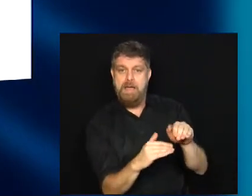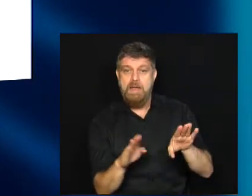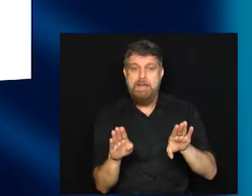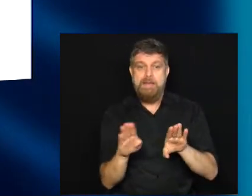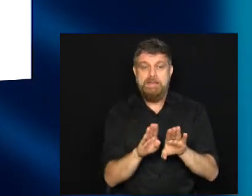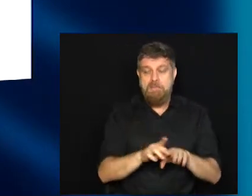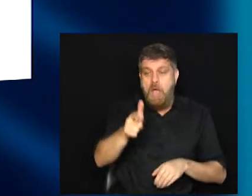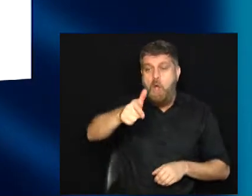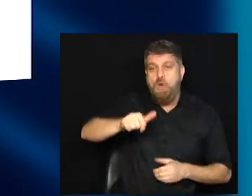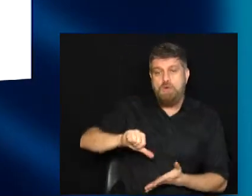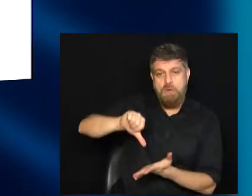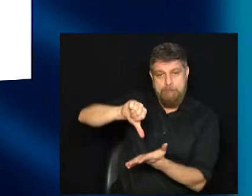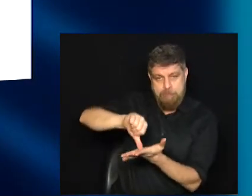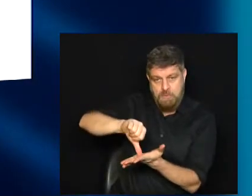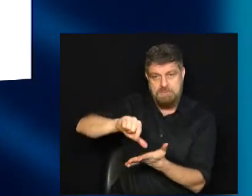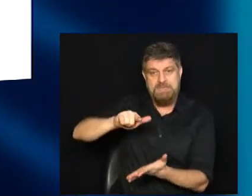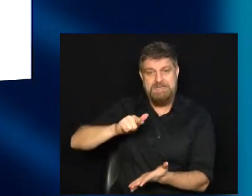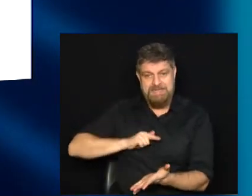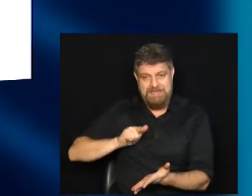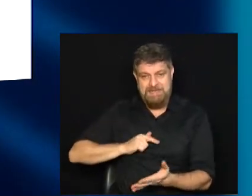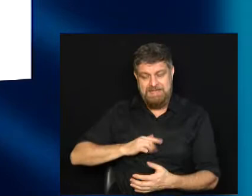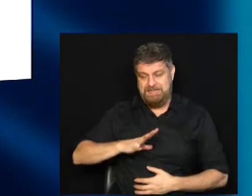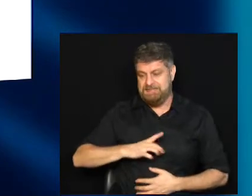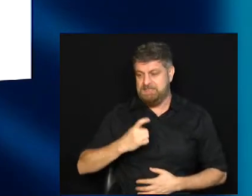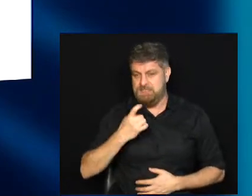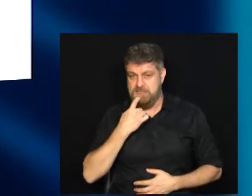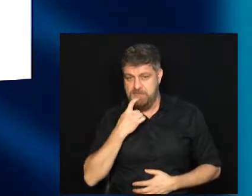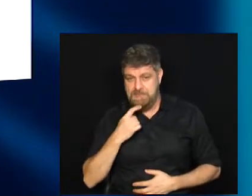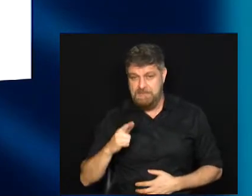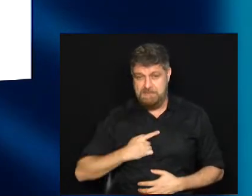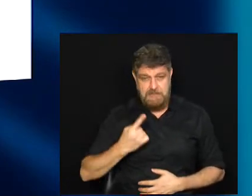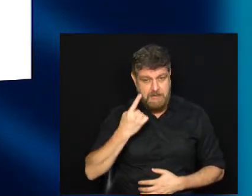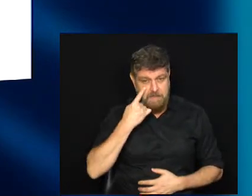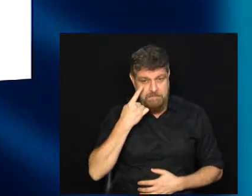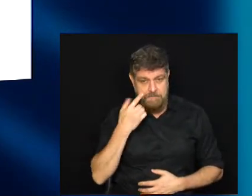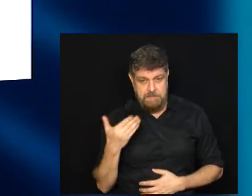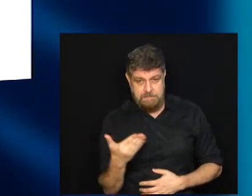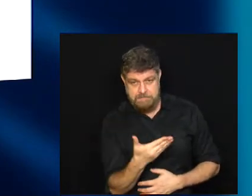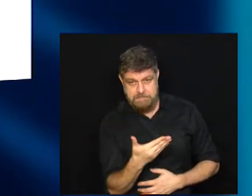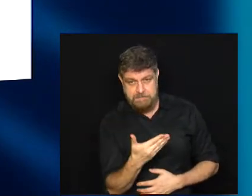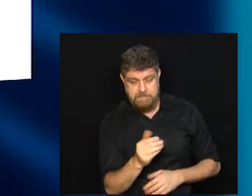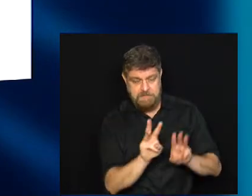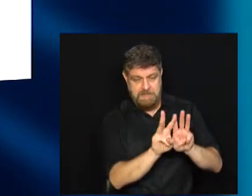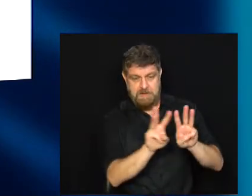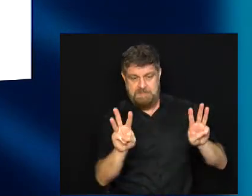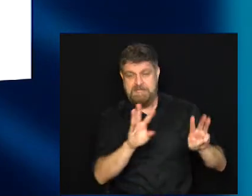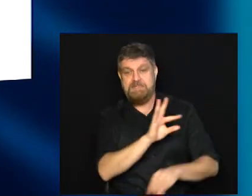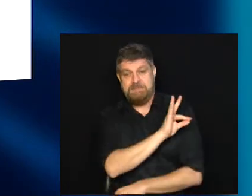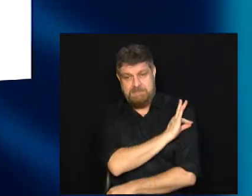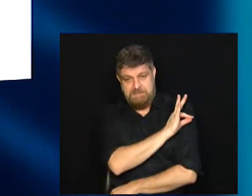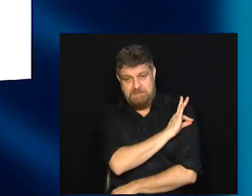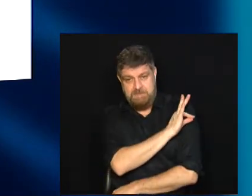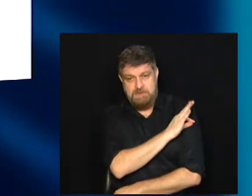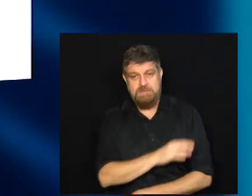pontos de coleta distribuídos pela cidade estão disponíveis também no site da Prefeitura de